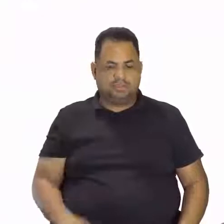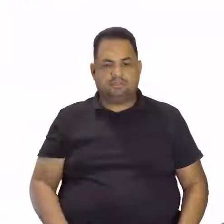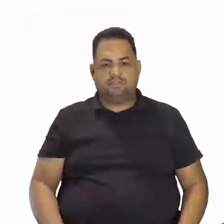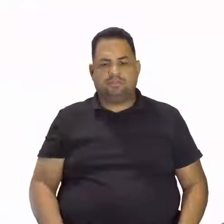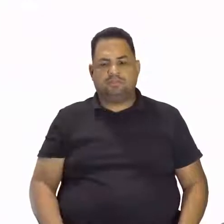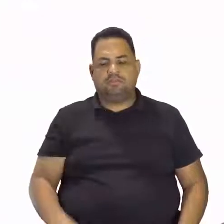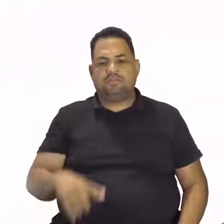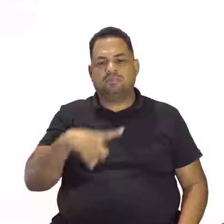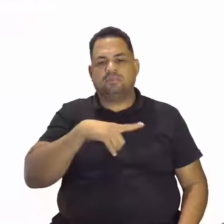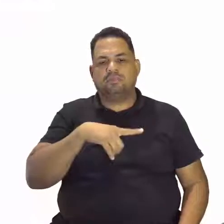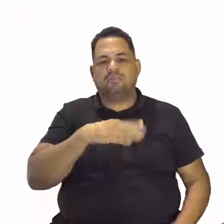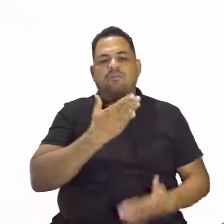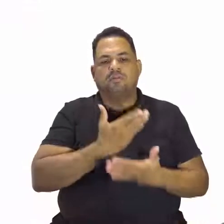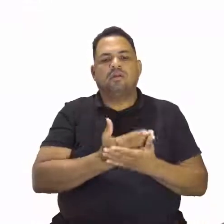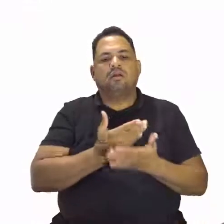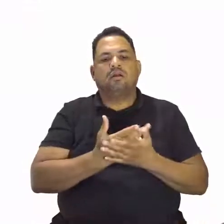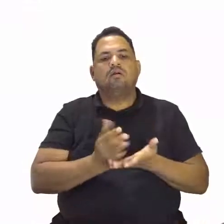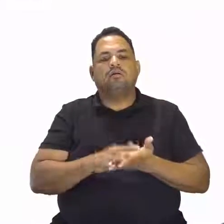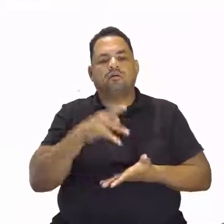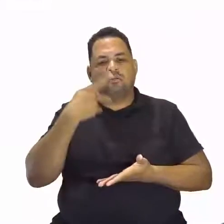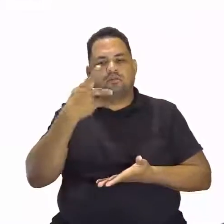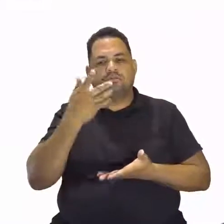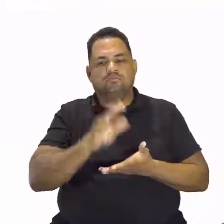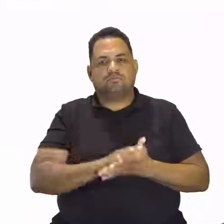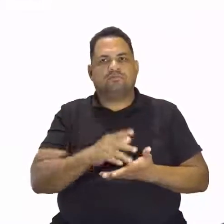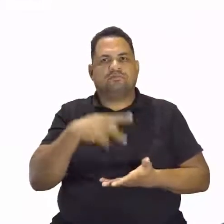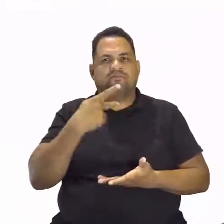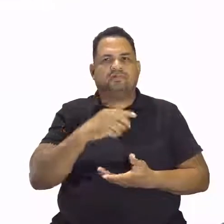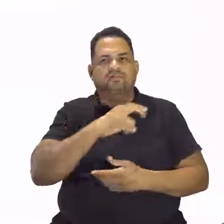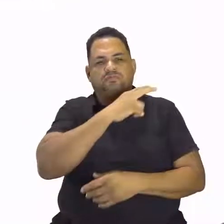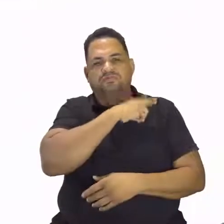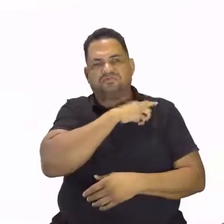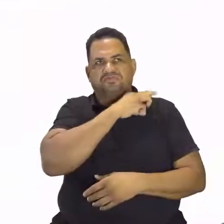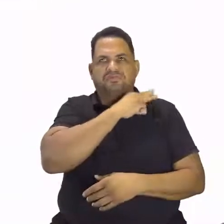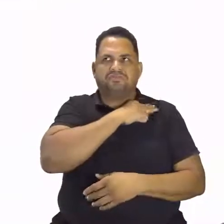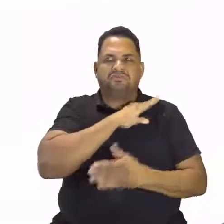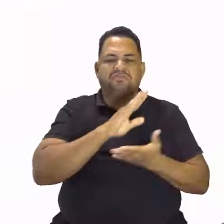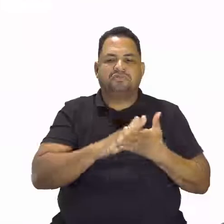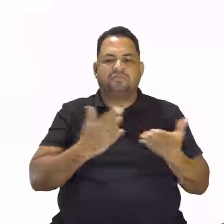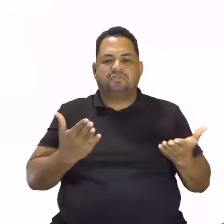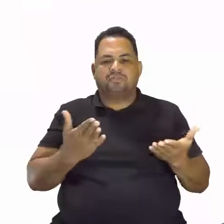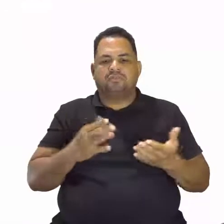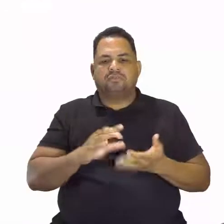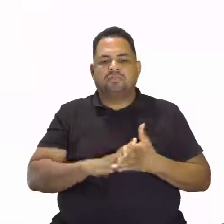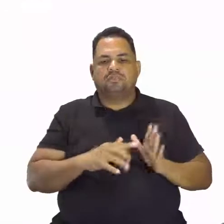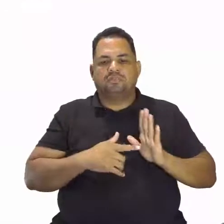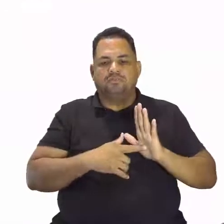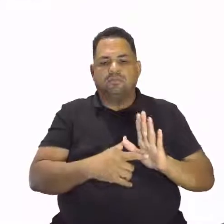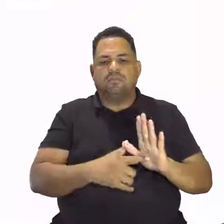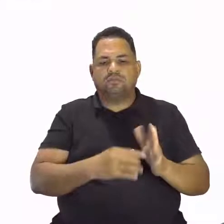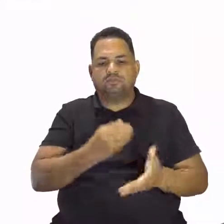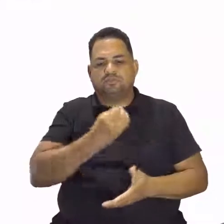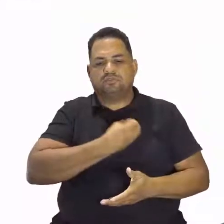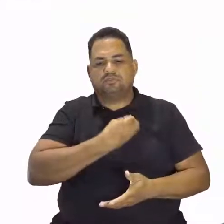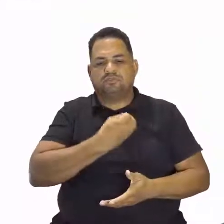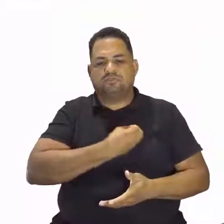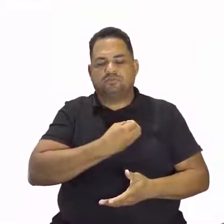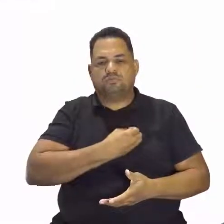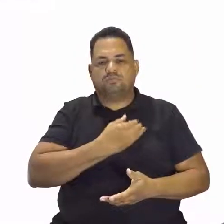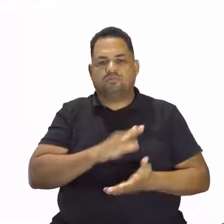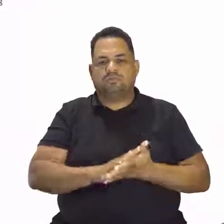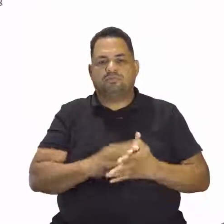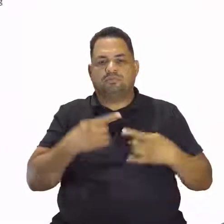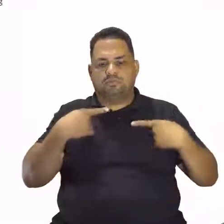que eu falo sobre isso, acho que é no 2º ou 3º ano, que a gente traz esses dados, né, sobre os